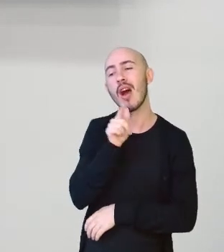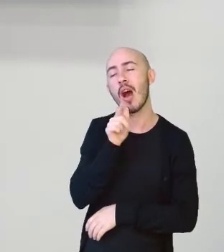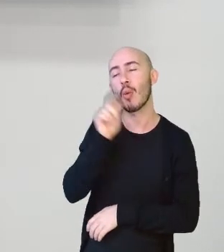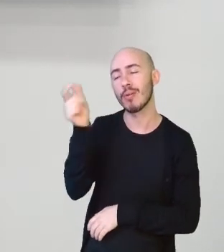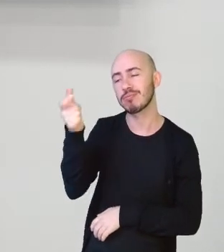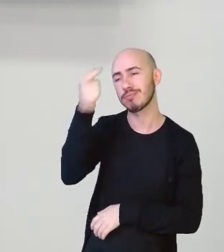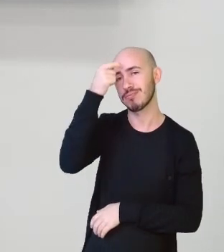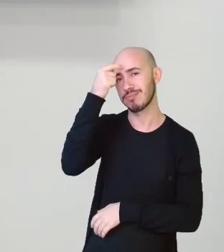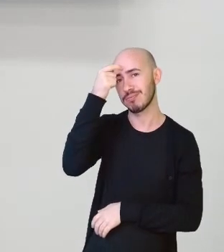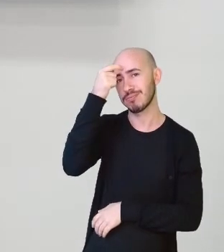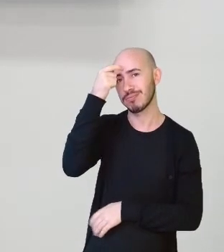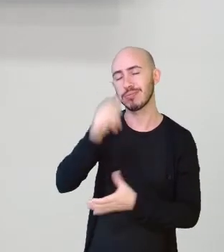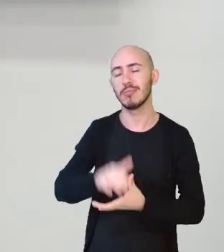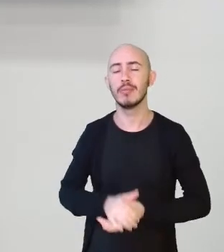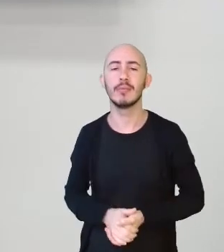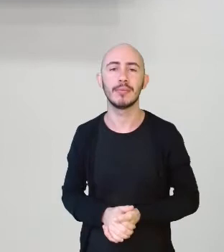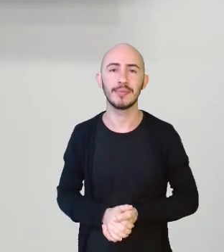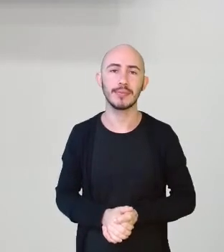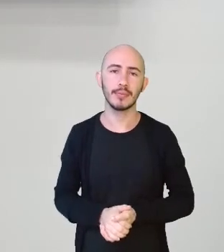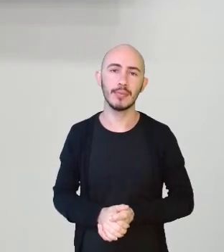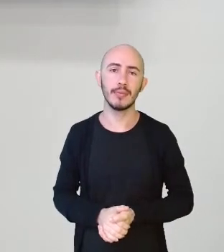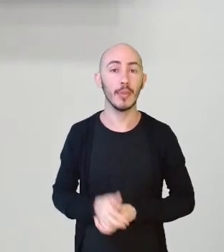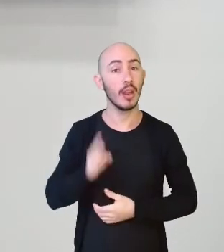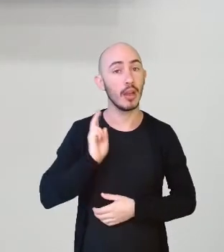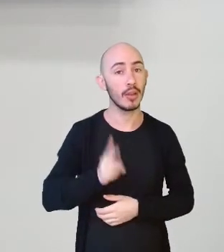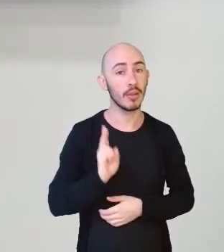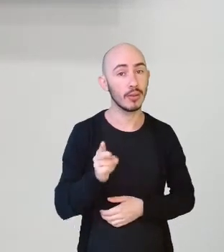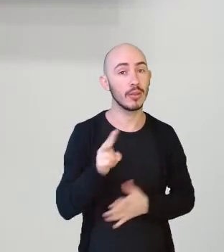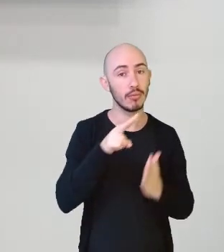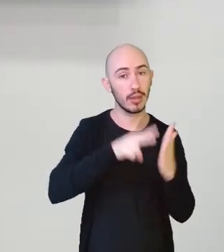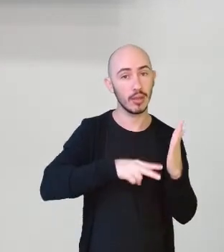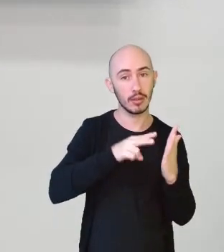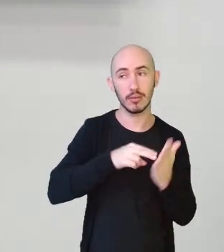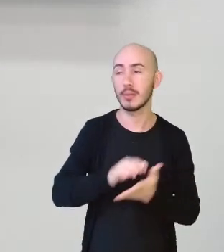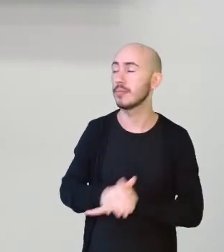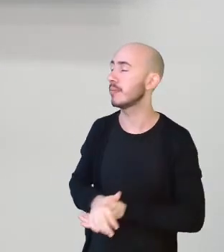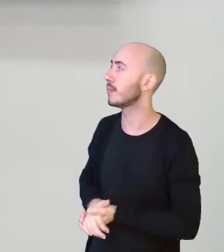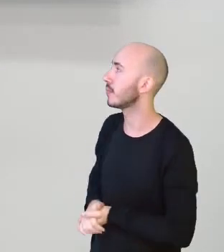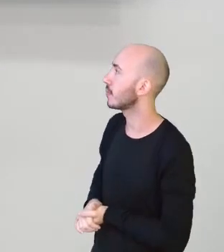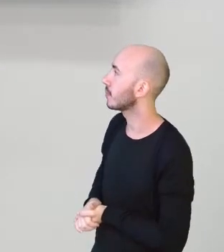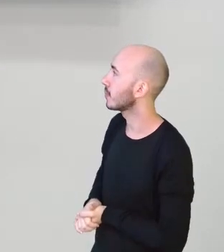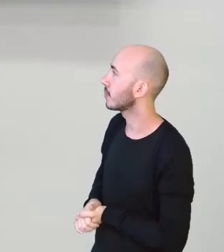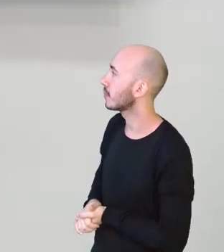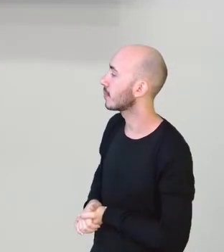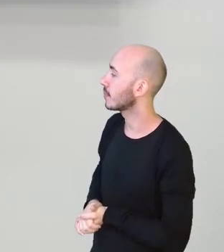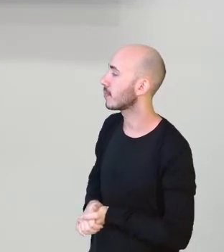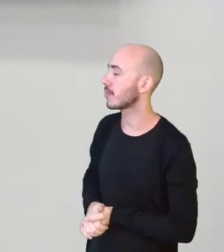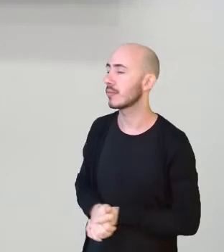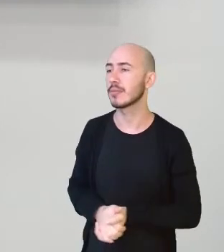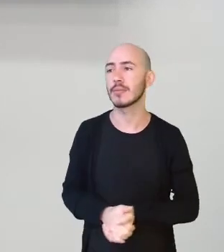com a nossa inteligência. Vamos continuar nossa leitura? Por fim, torna-se